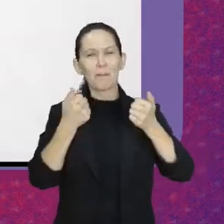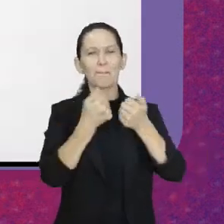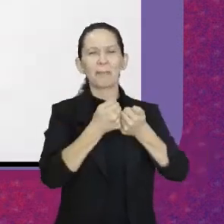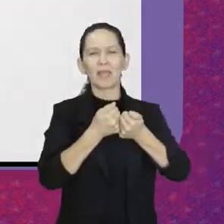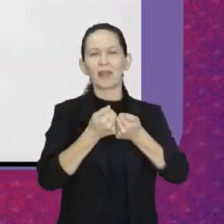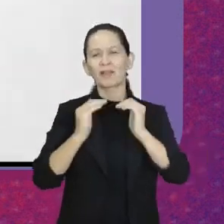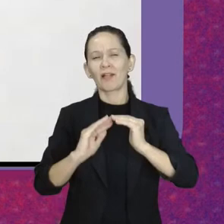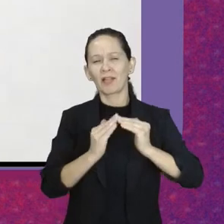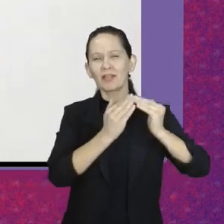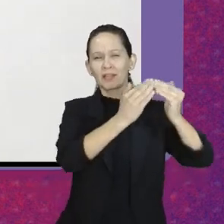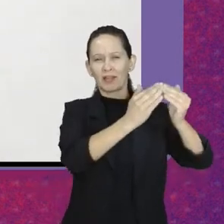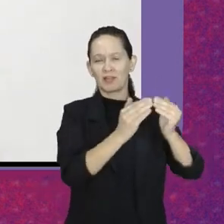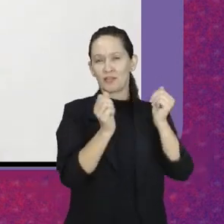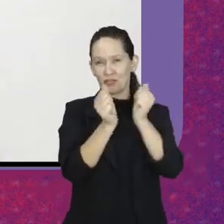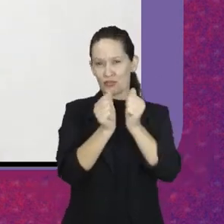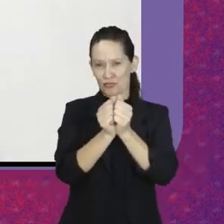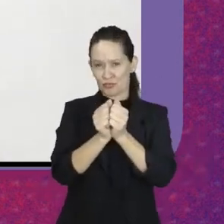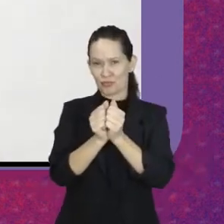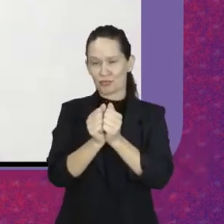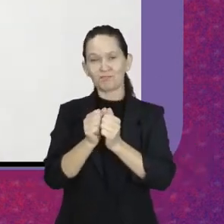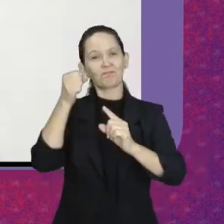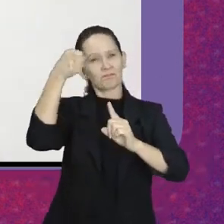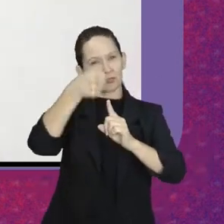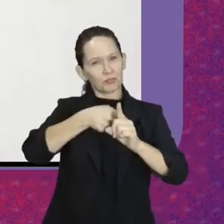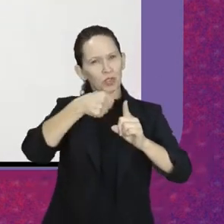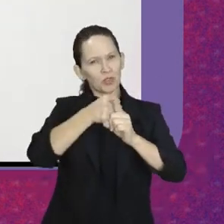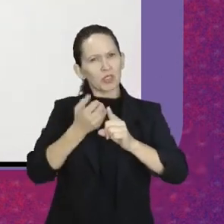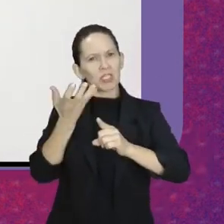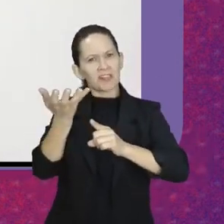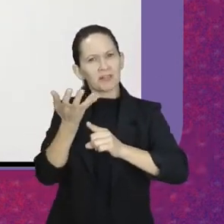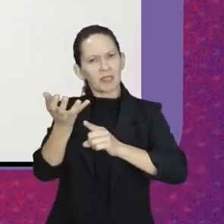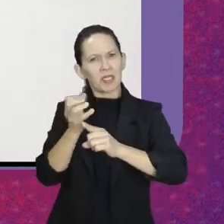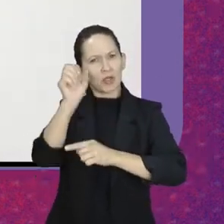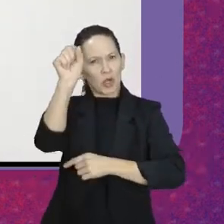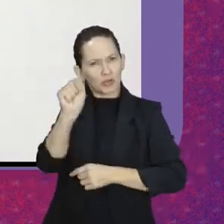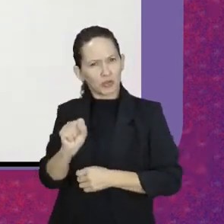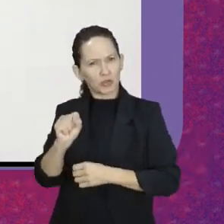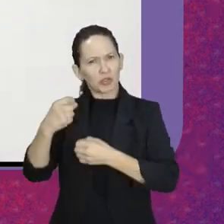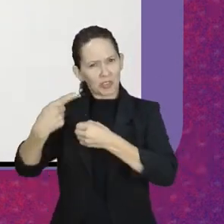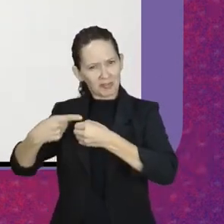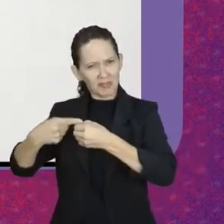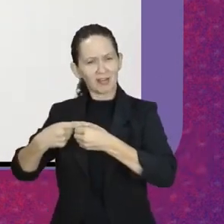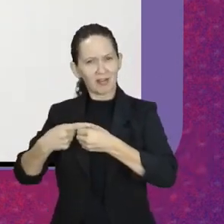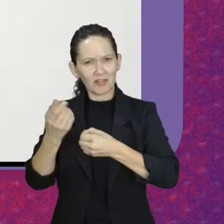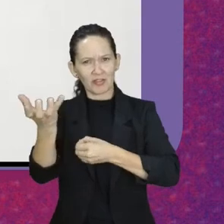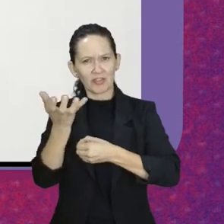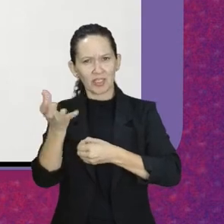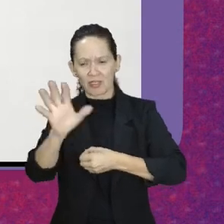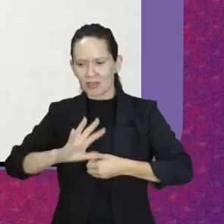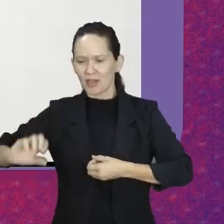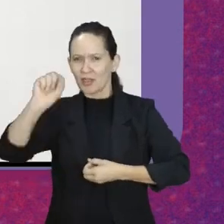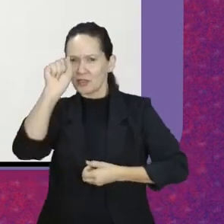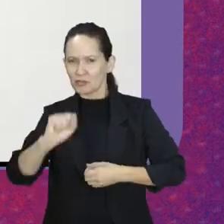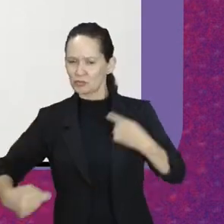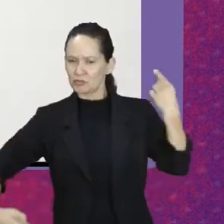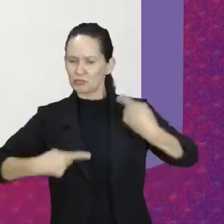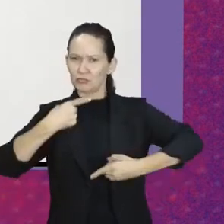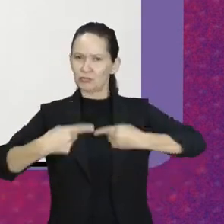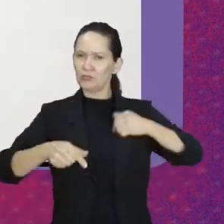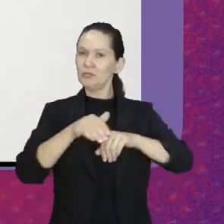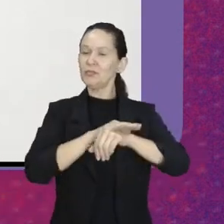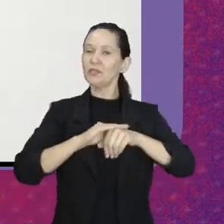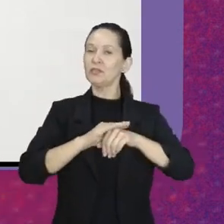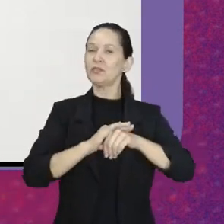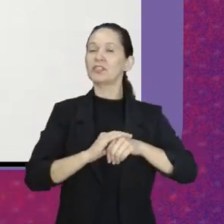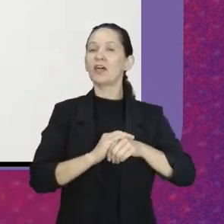a gente participei do movimento de luta por creches na zona sul da cidade, e tinha muita discussão com donas